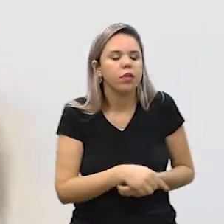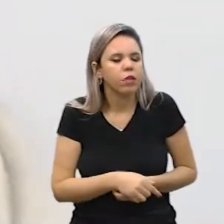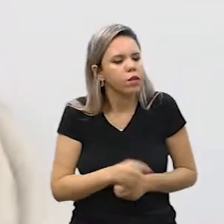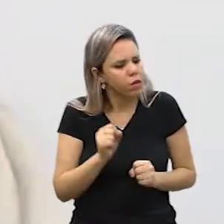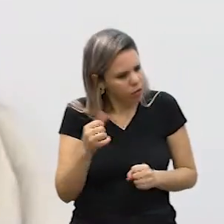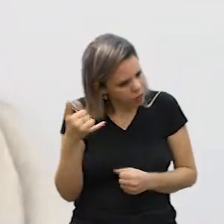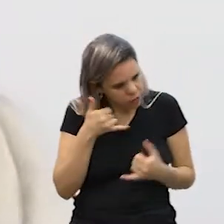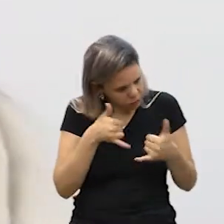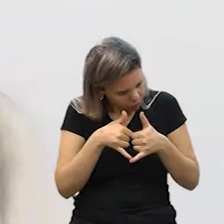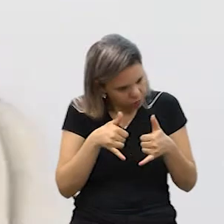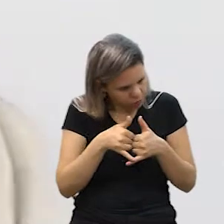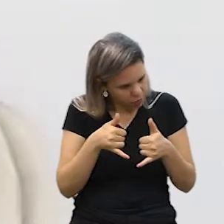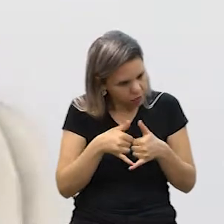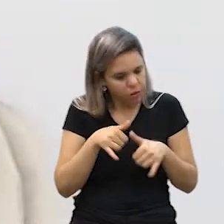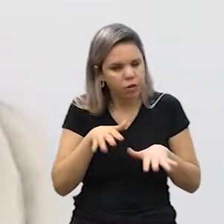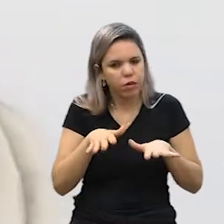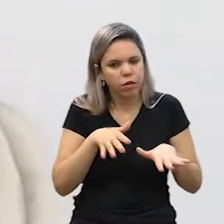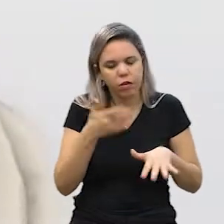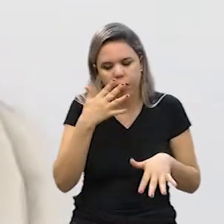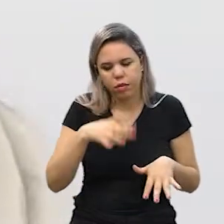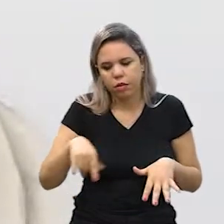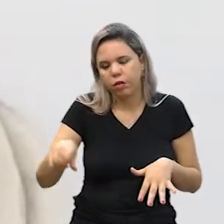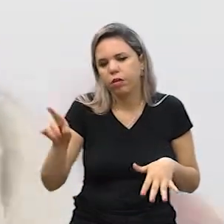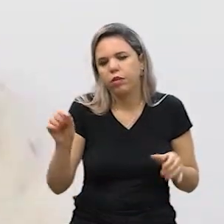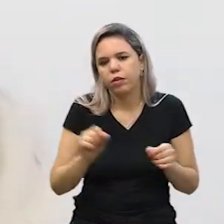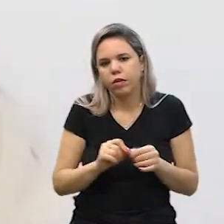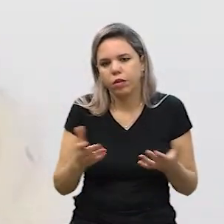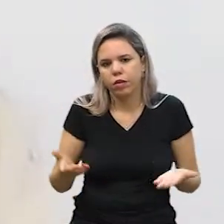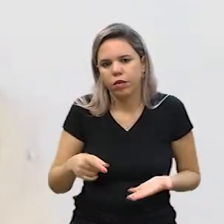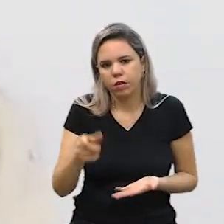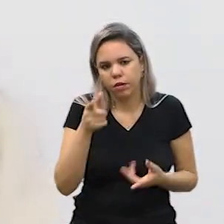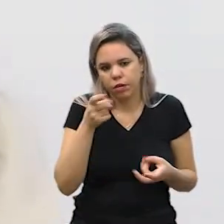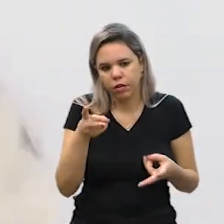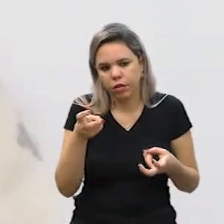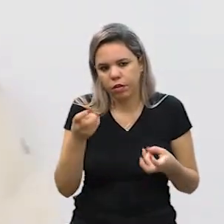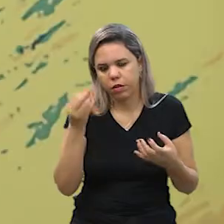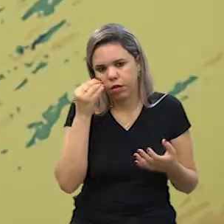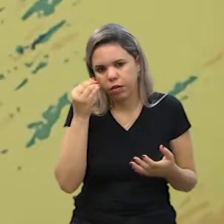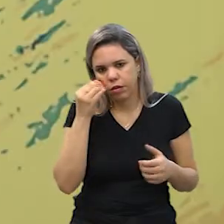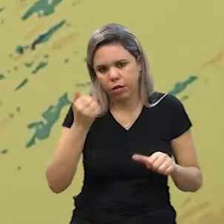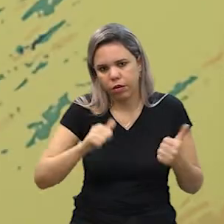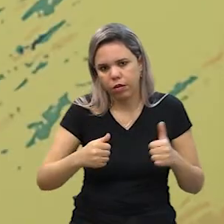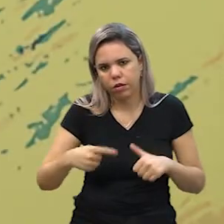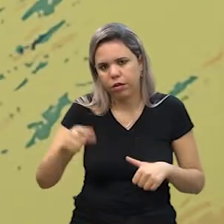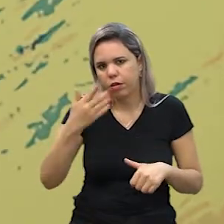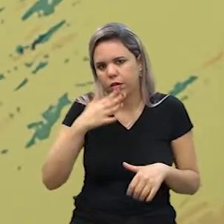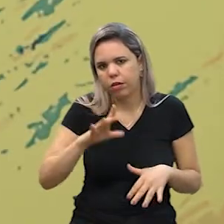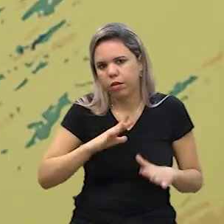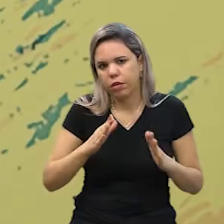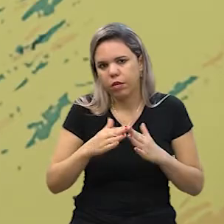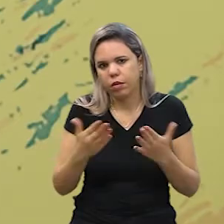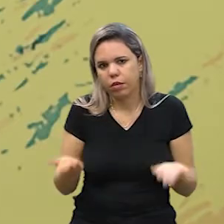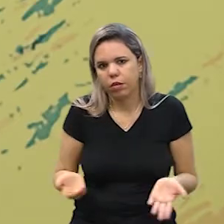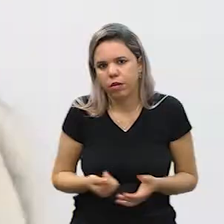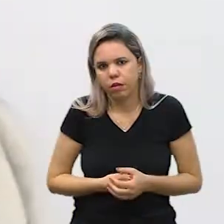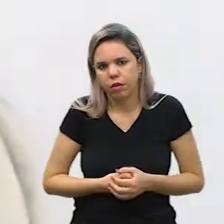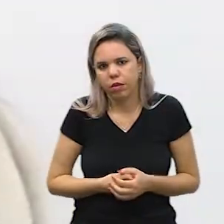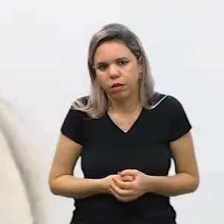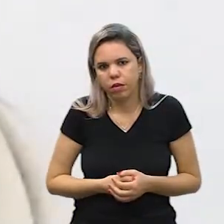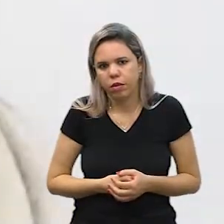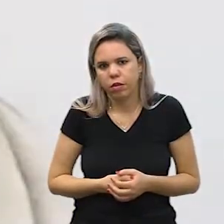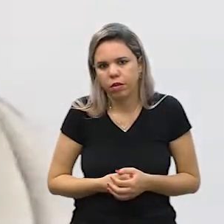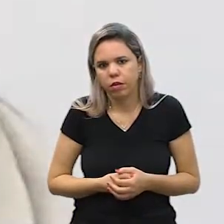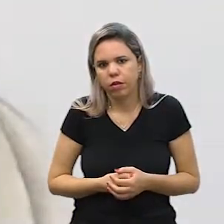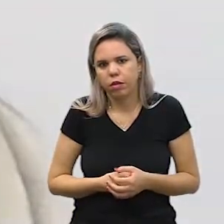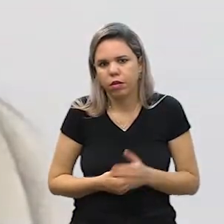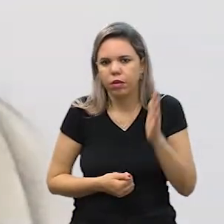pode atender. O movimento que a criança faz hoje, vocês podem testar aí com que se vocês tiverem criança em casa. Ele vai fazer assim,